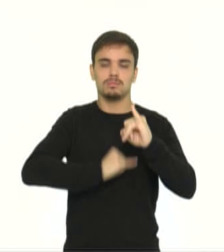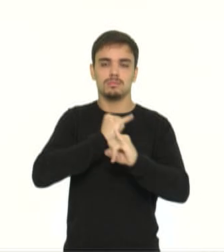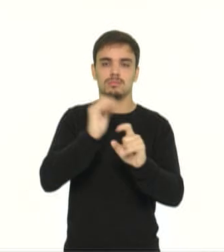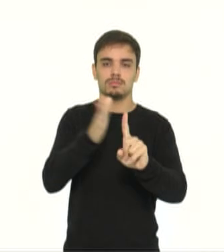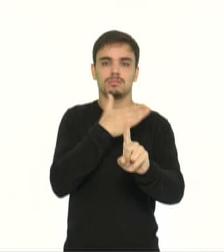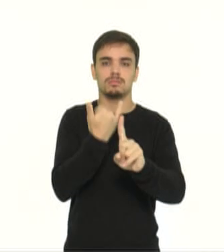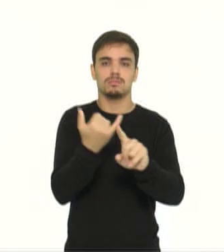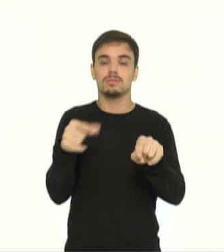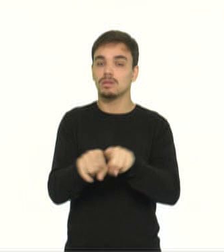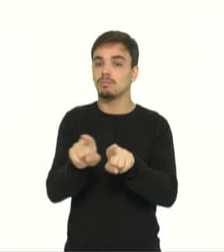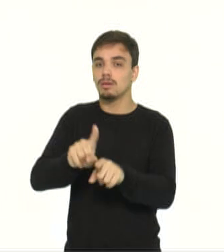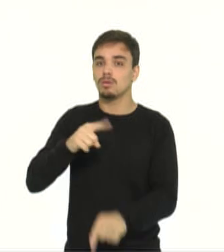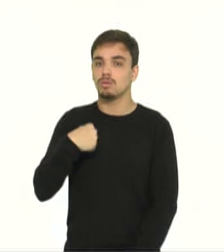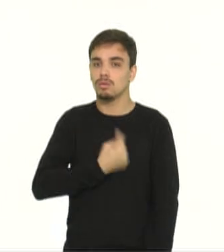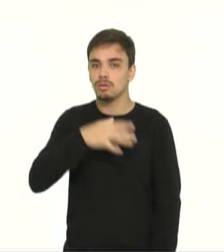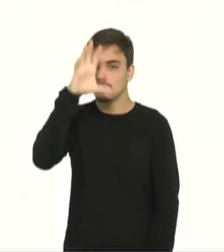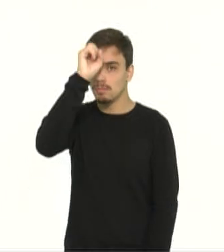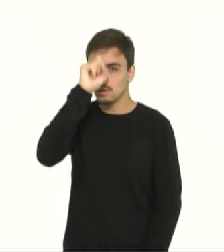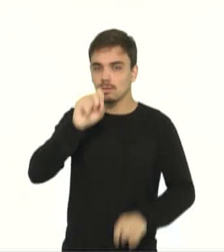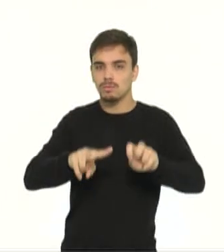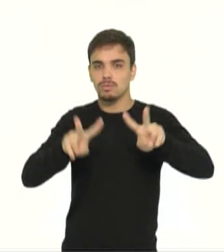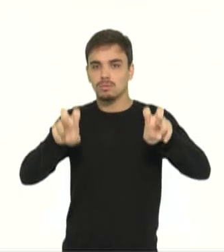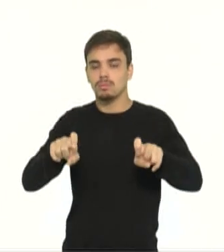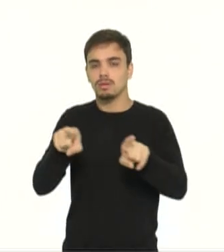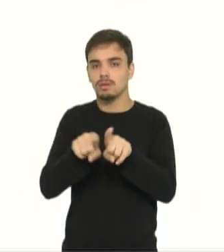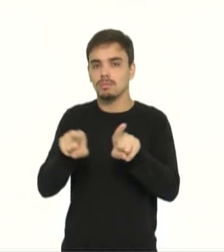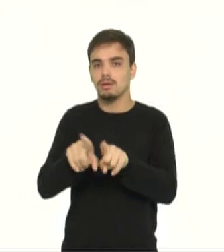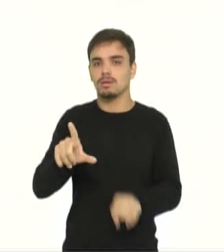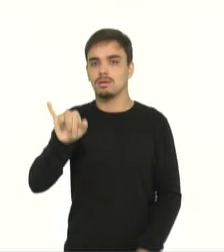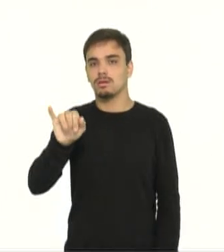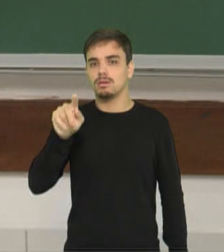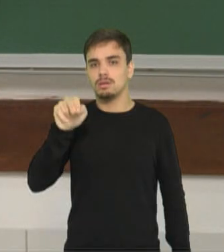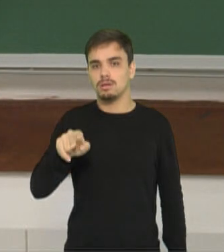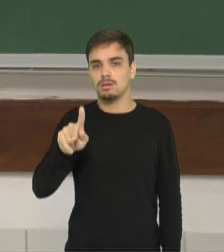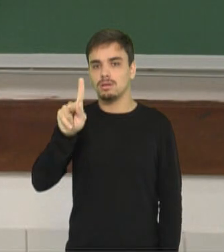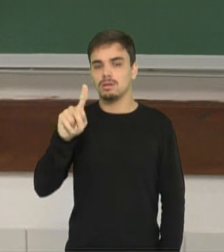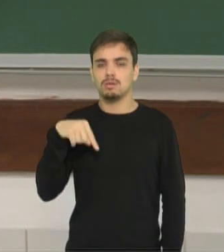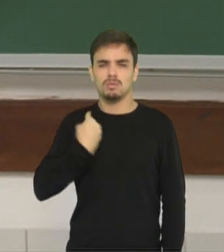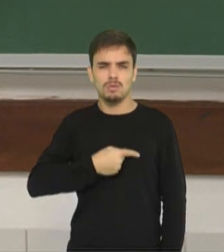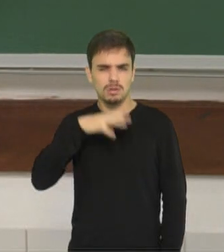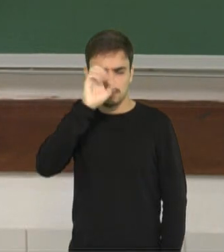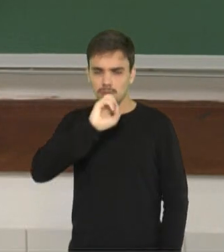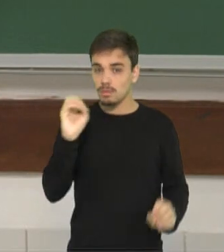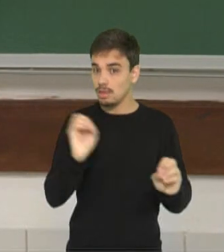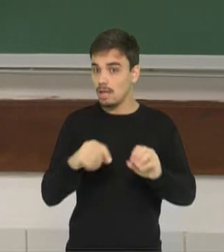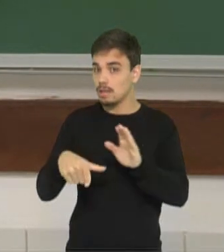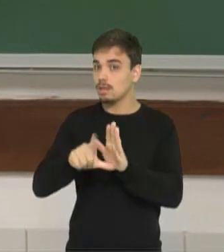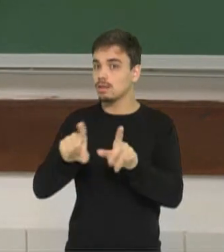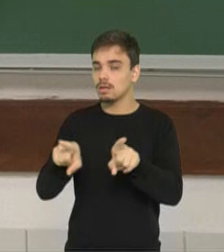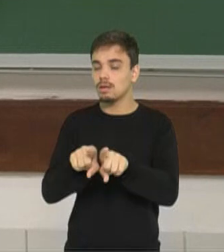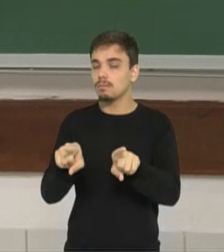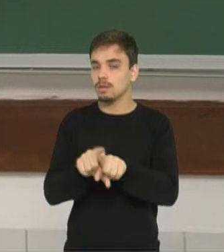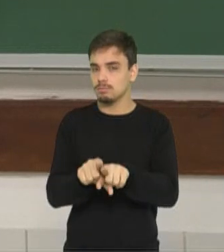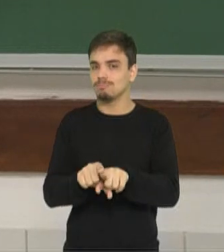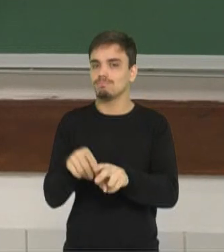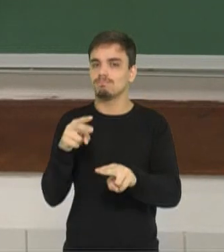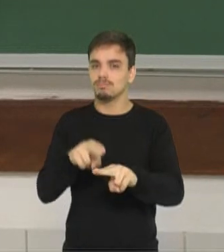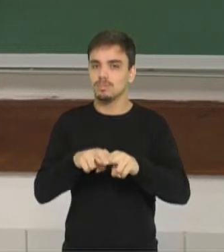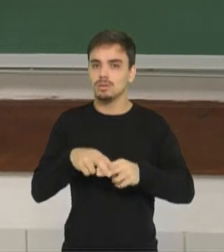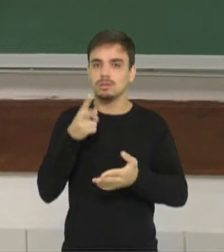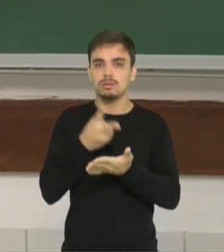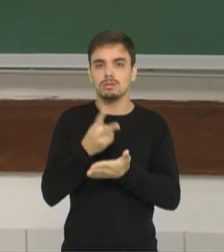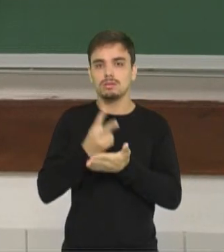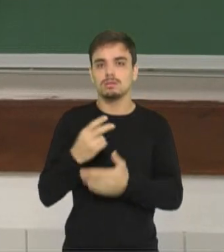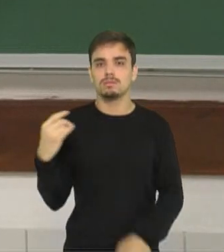cyberbullying e nós aprendemos mais algumas linking words que nós não tínhamos aprendido ainda, né? Então, é sempre importante aí a